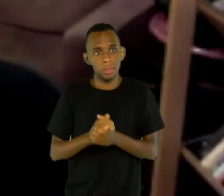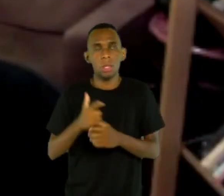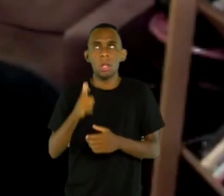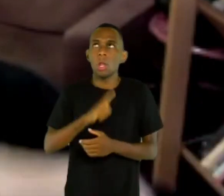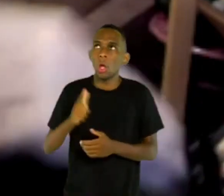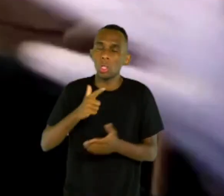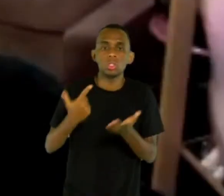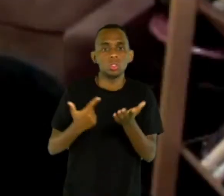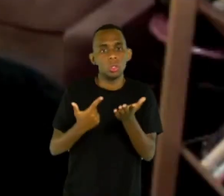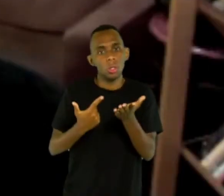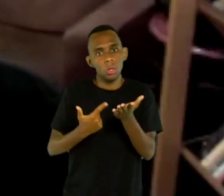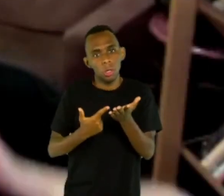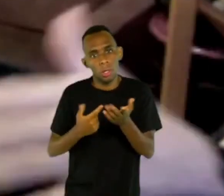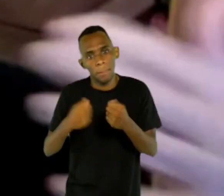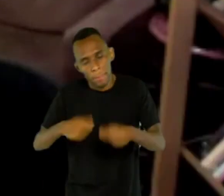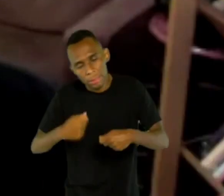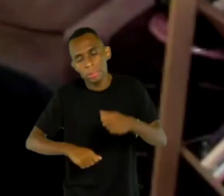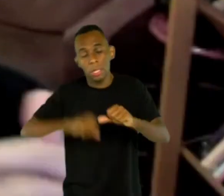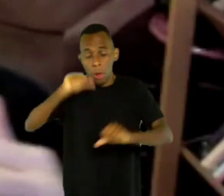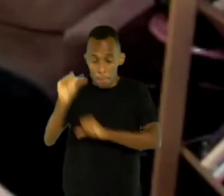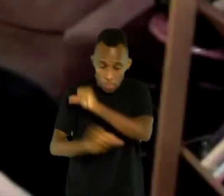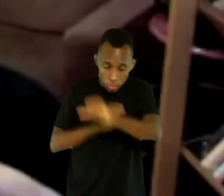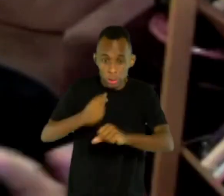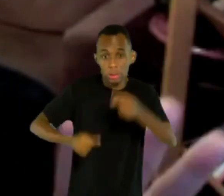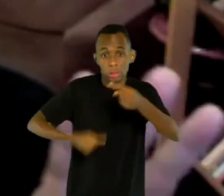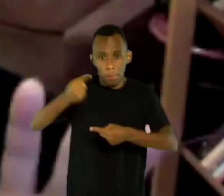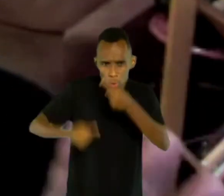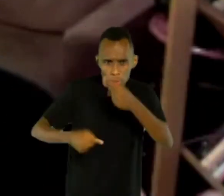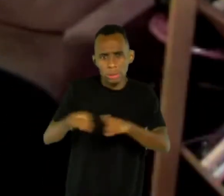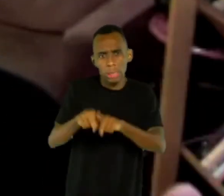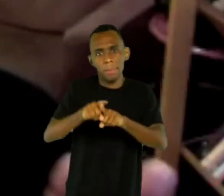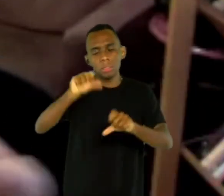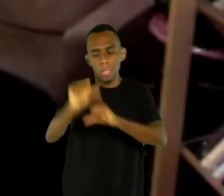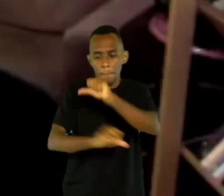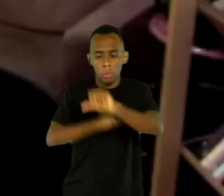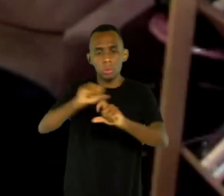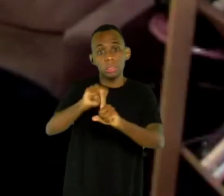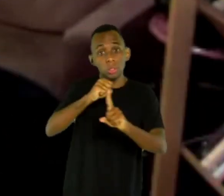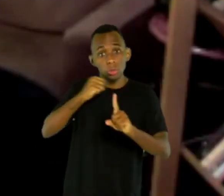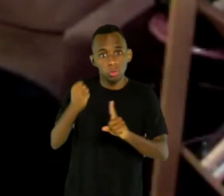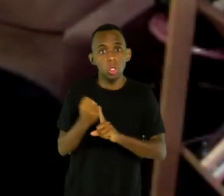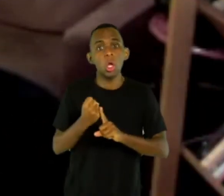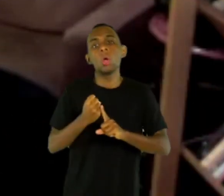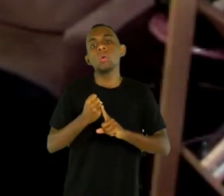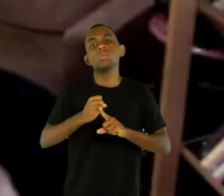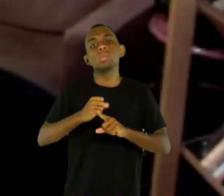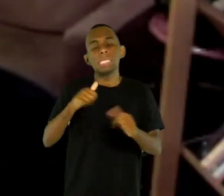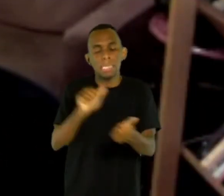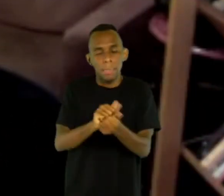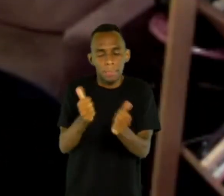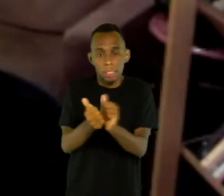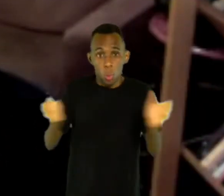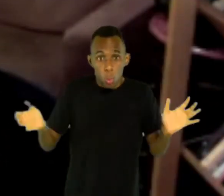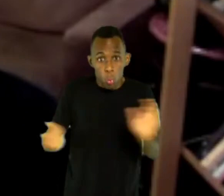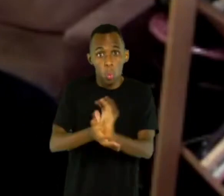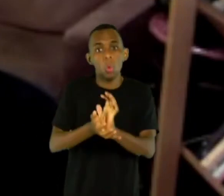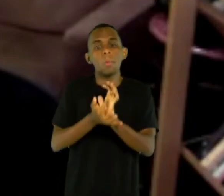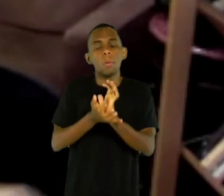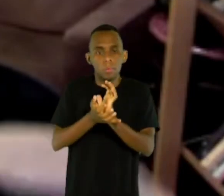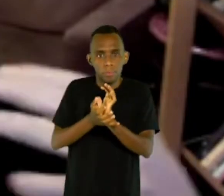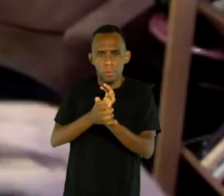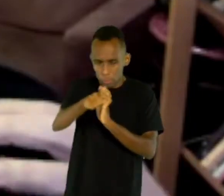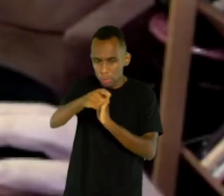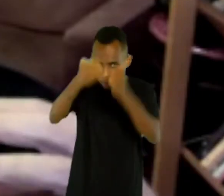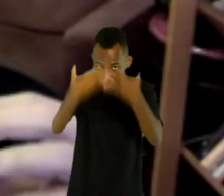fazer uma mudança política, uma mudança social, é um processo coletivo. Mas acontece o seguinte, que isso que você acaba de